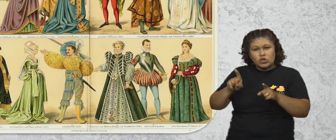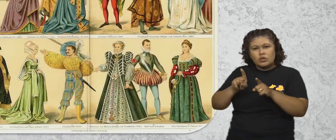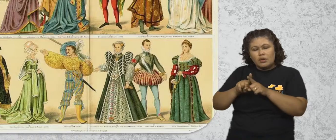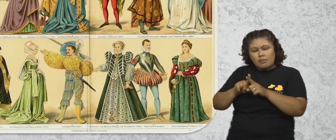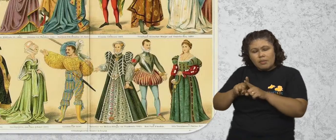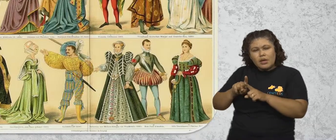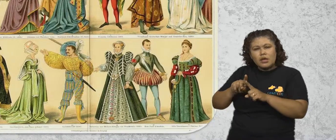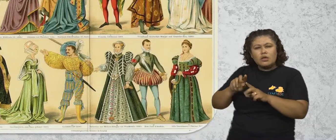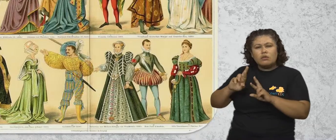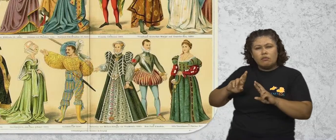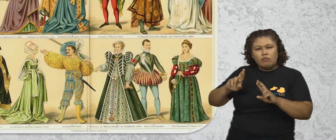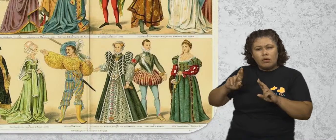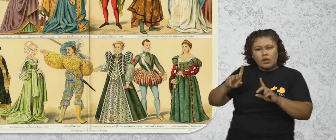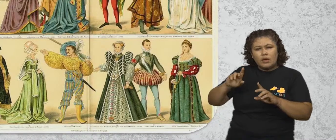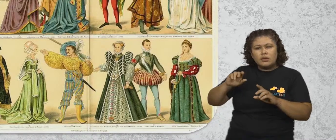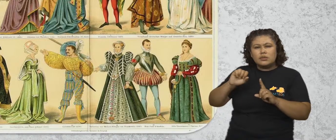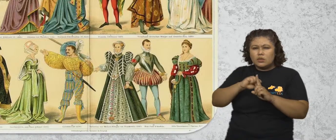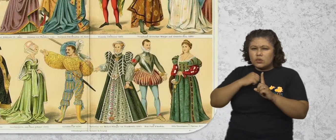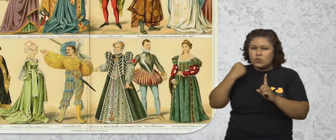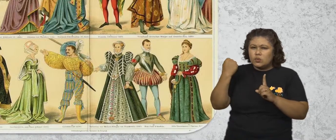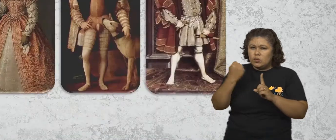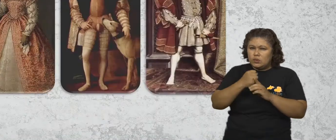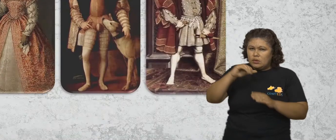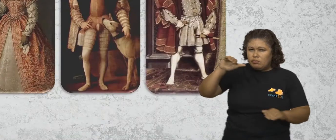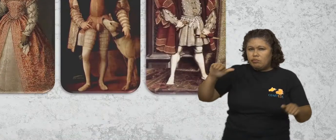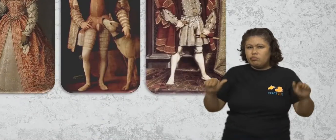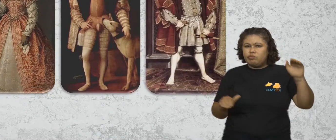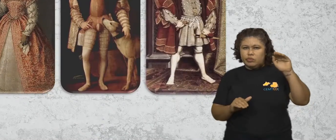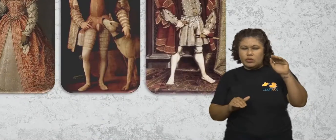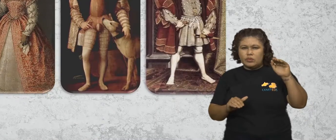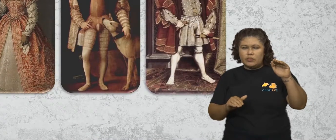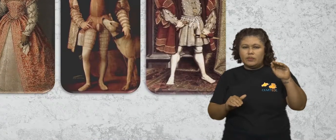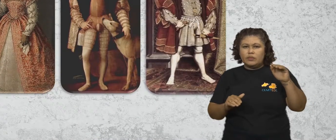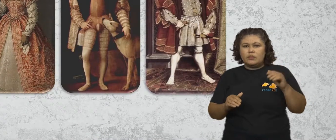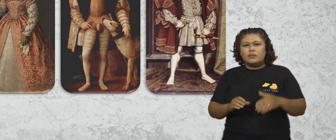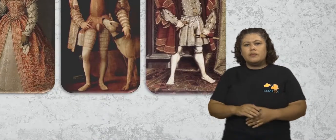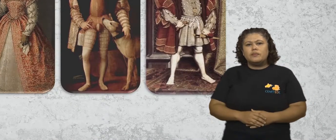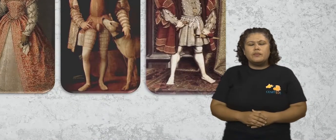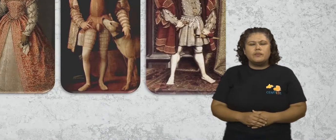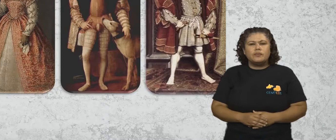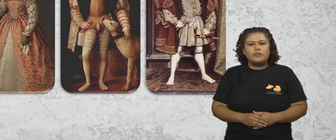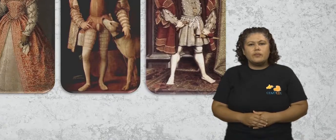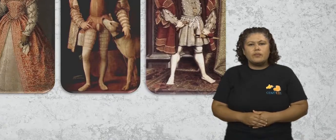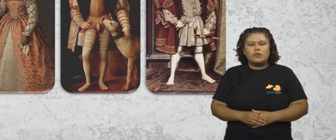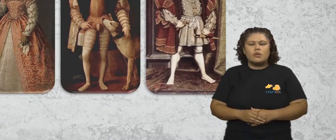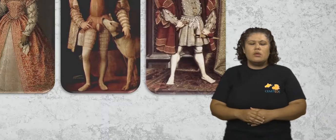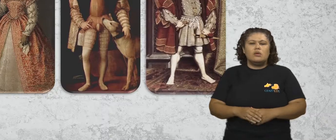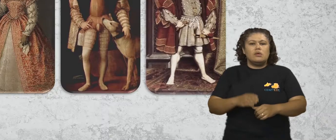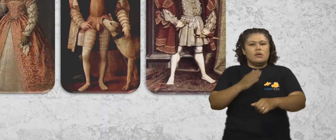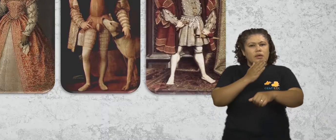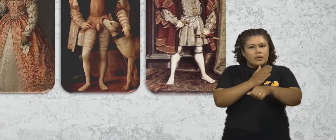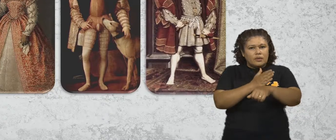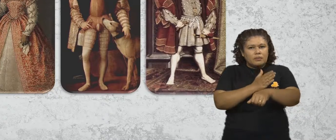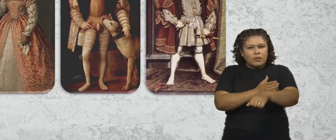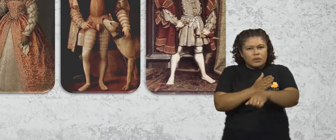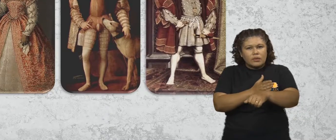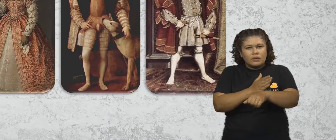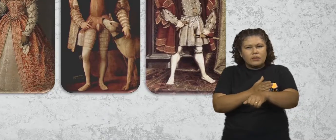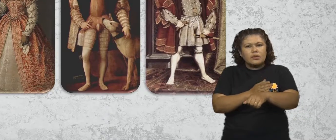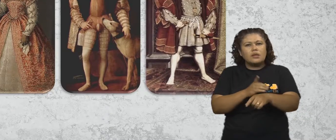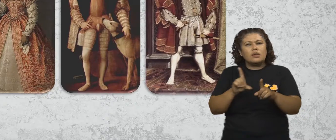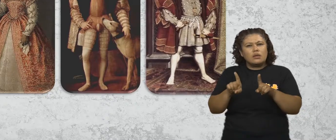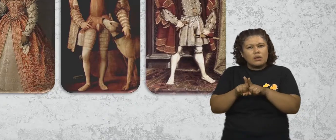o prestígio, mais ornamentada ela era. A Idade Moderna trouxe o conceito de moda. Os nobres na França